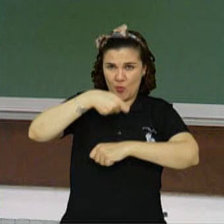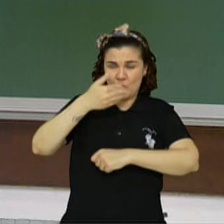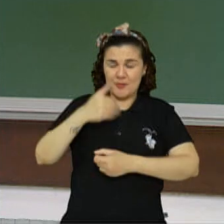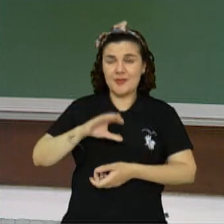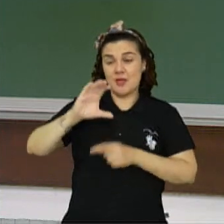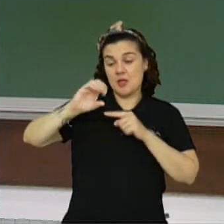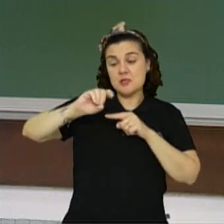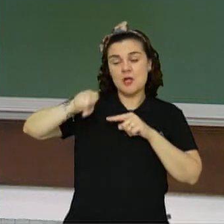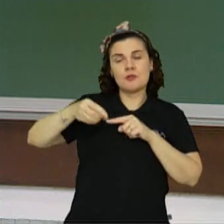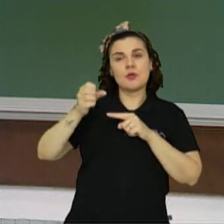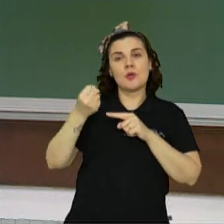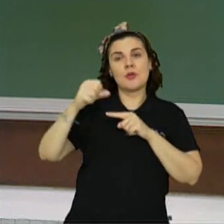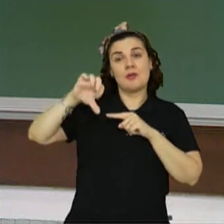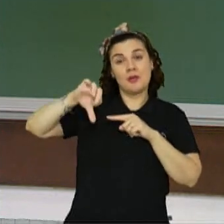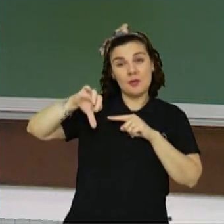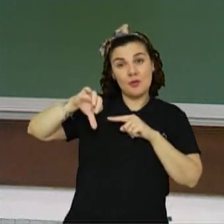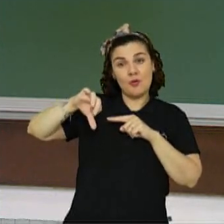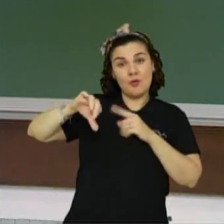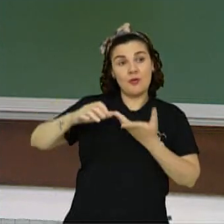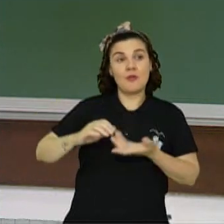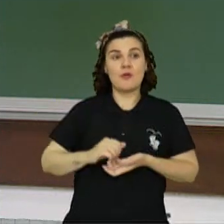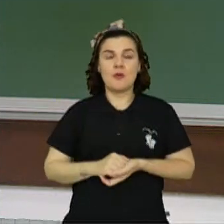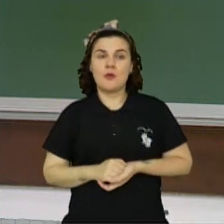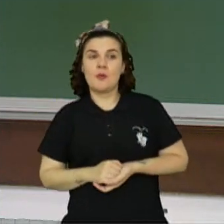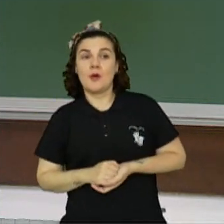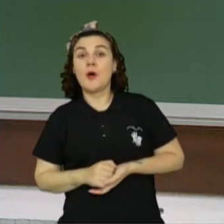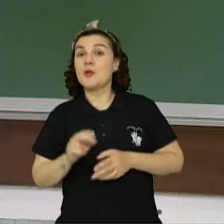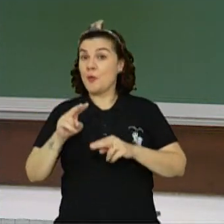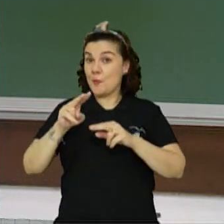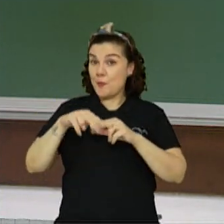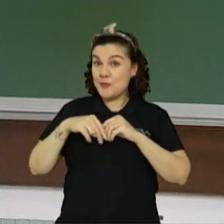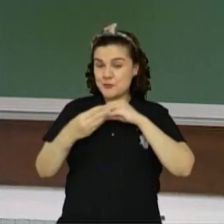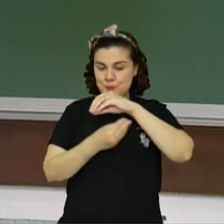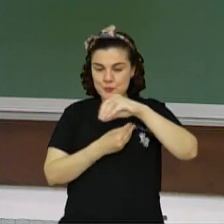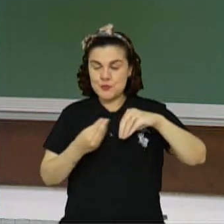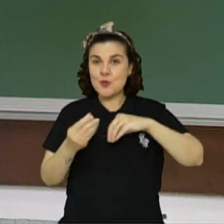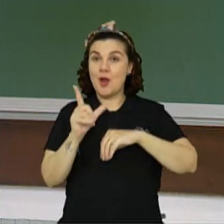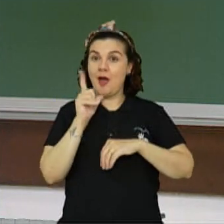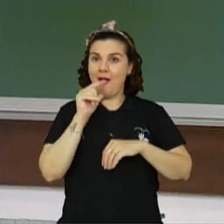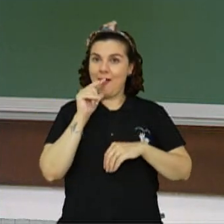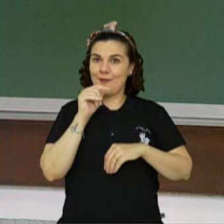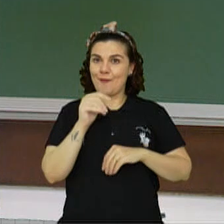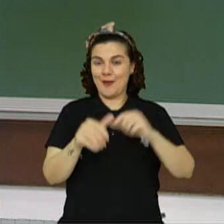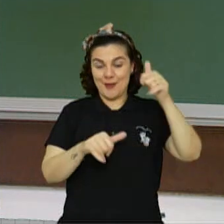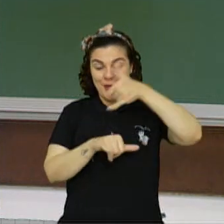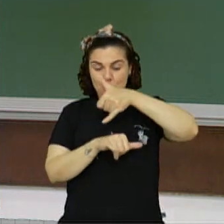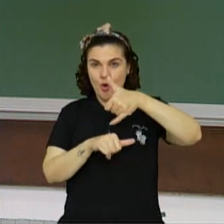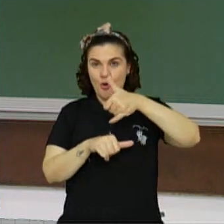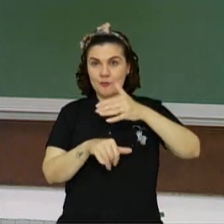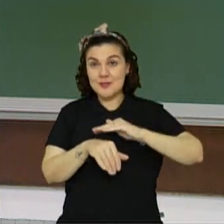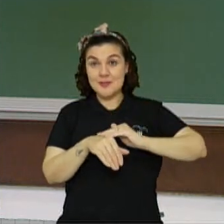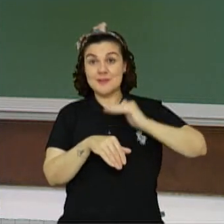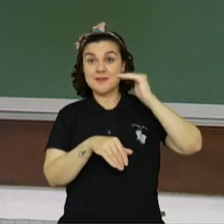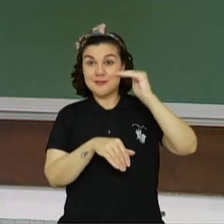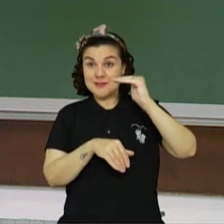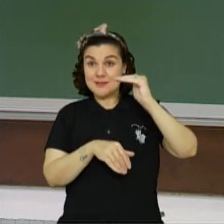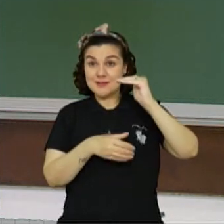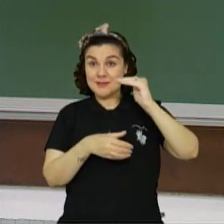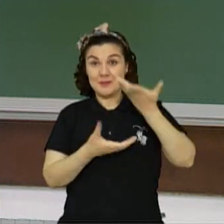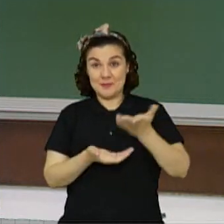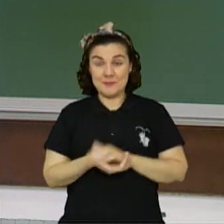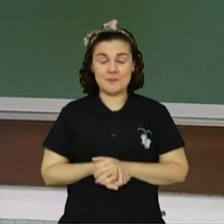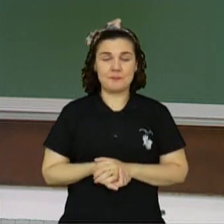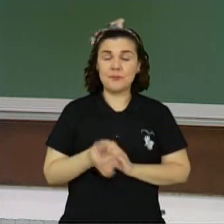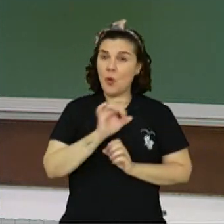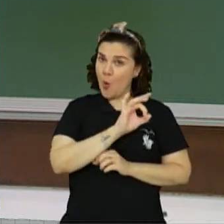0,89 gramas por centímetros cúbicos. Olha, por isso que quando eu misturo os dois, o óleo fica em cima. Então, cada matéria tem a